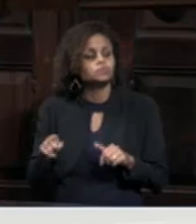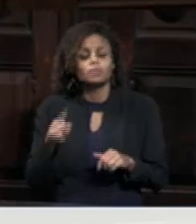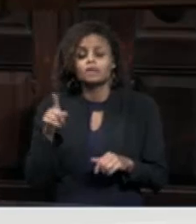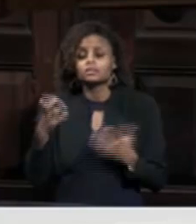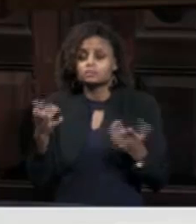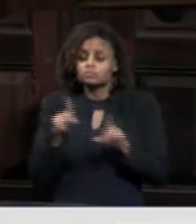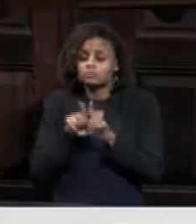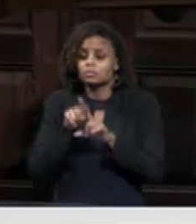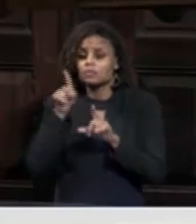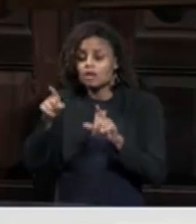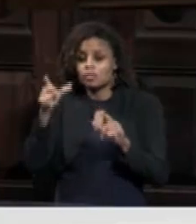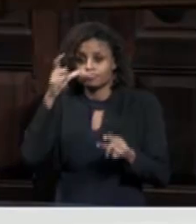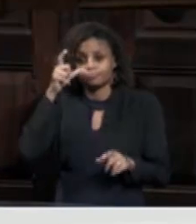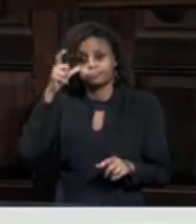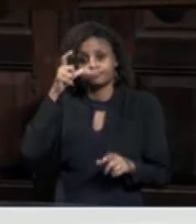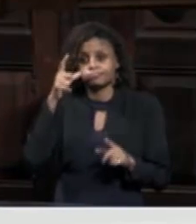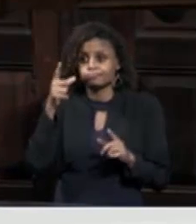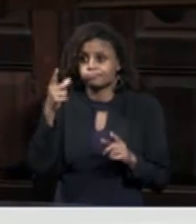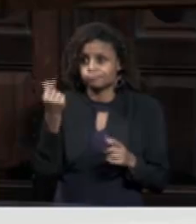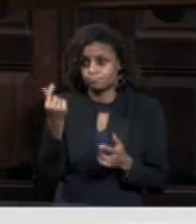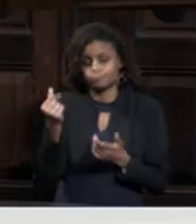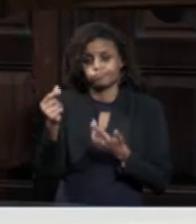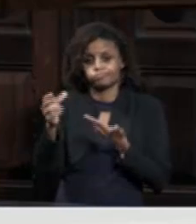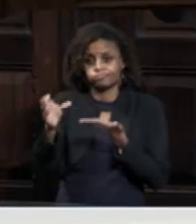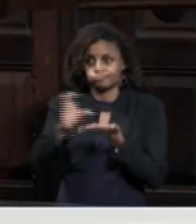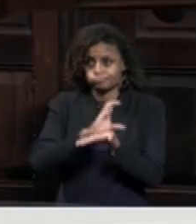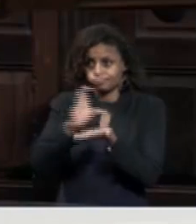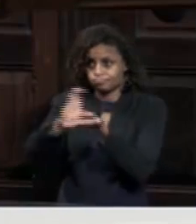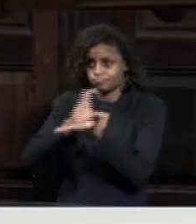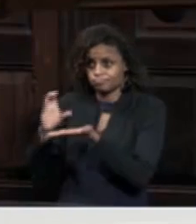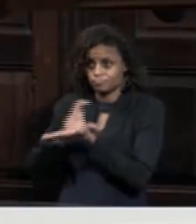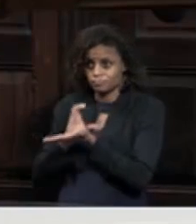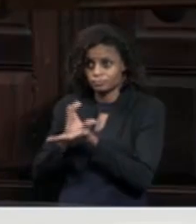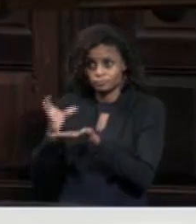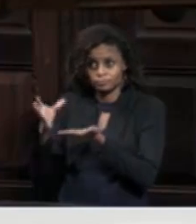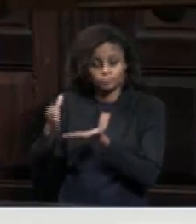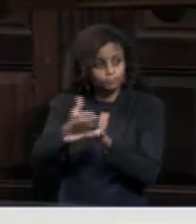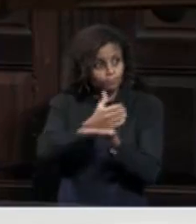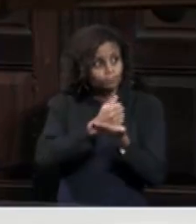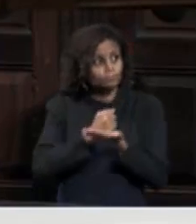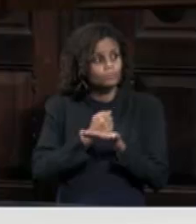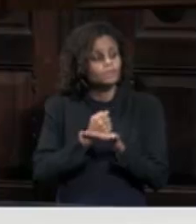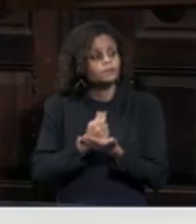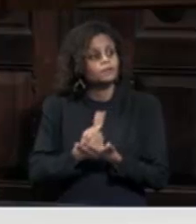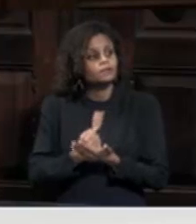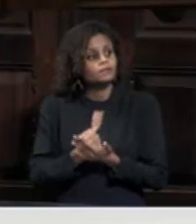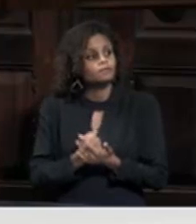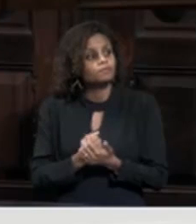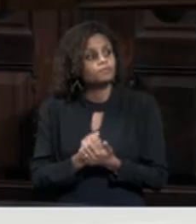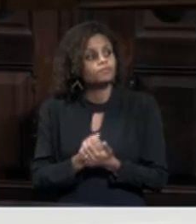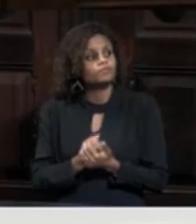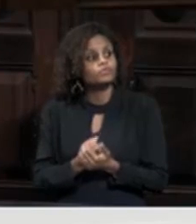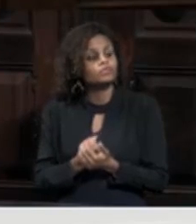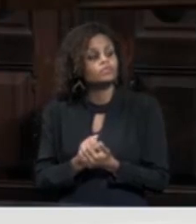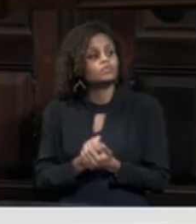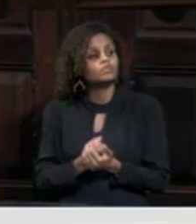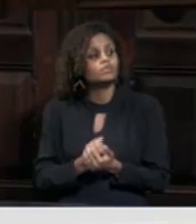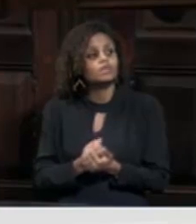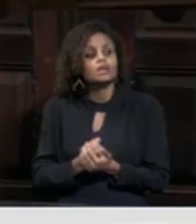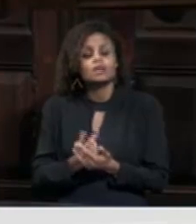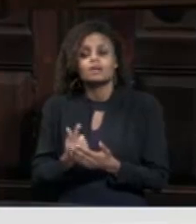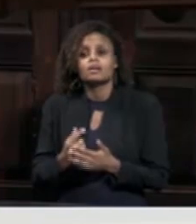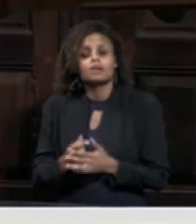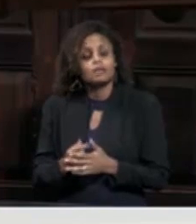arrecadadora, enche as ruas de reboques para recolher